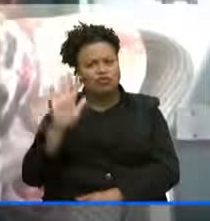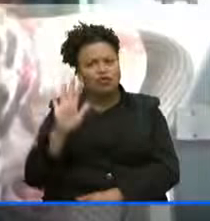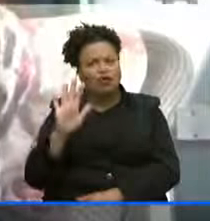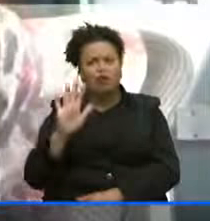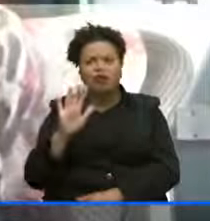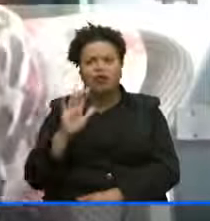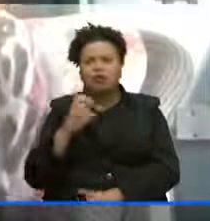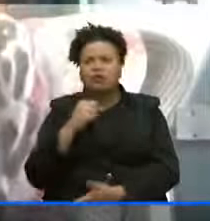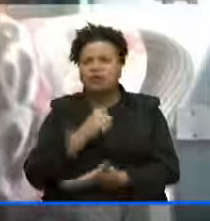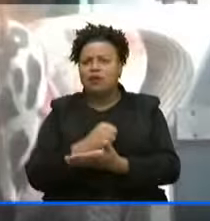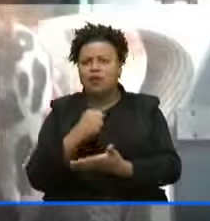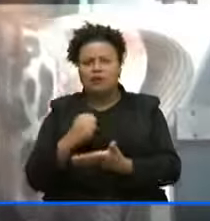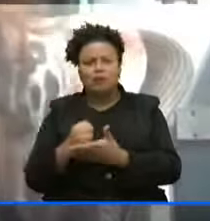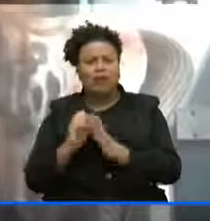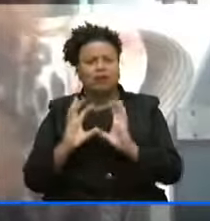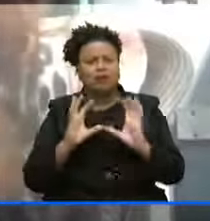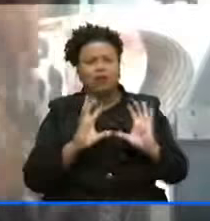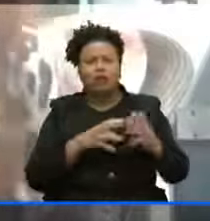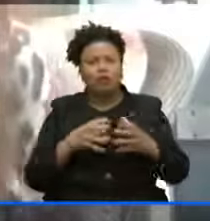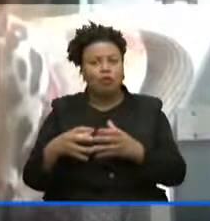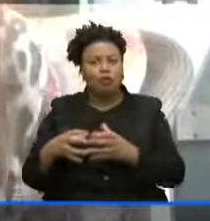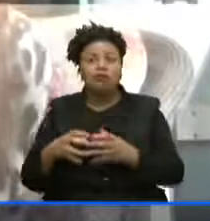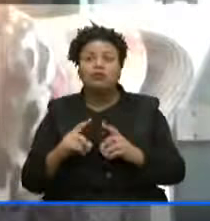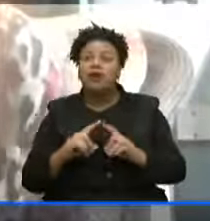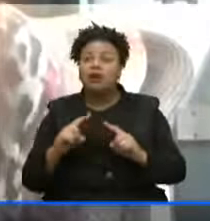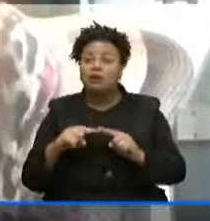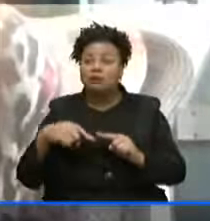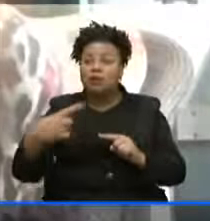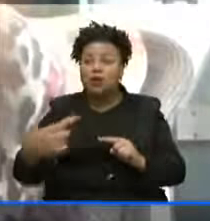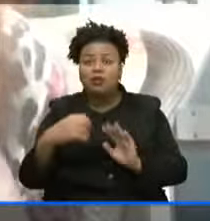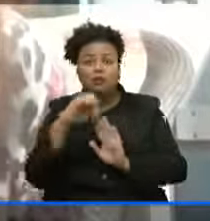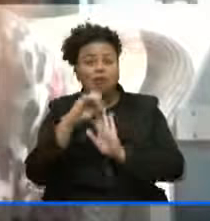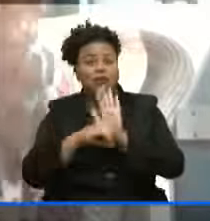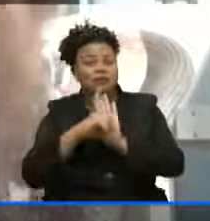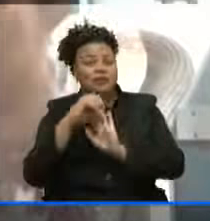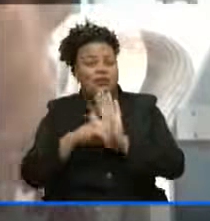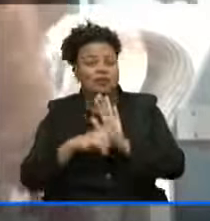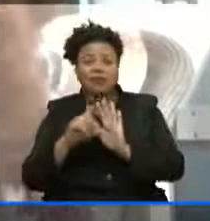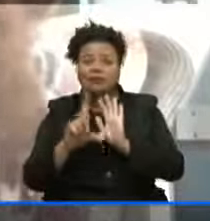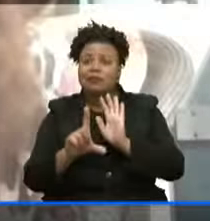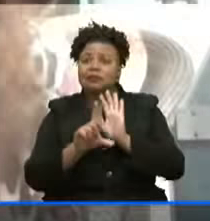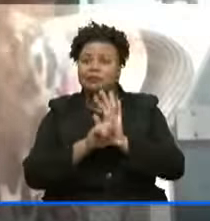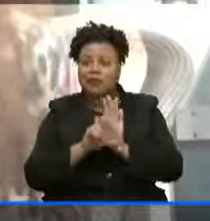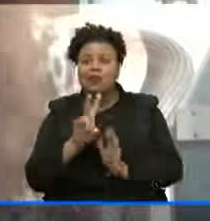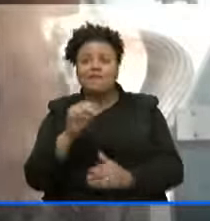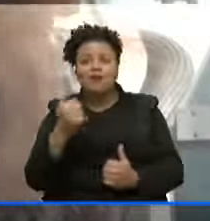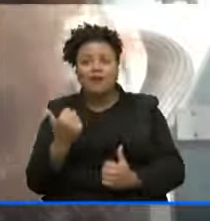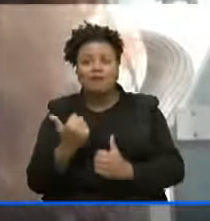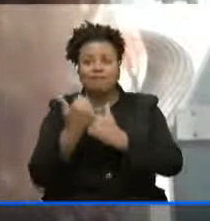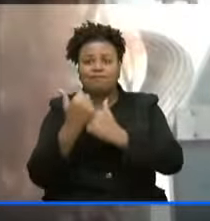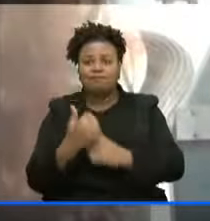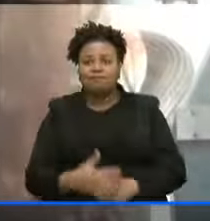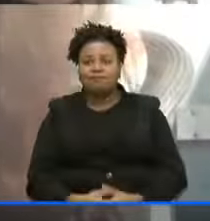não carimbada em grupos, agora no próximo orçamento. Então, essa lei vai dar esse subsídio.